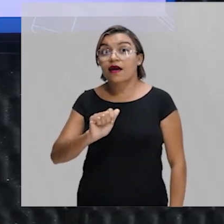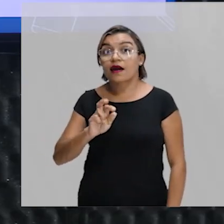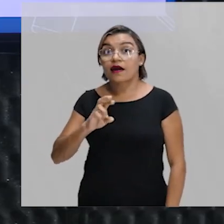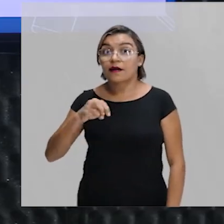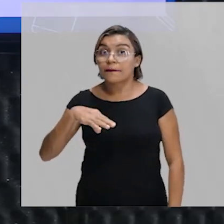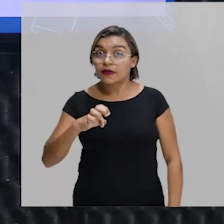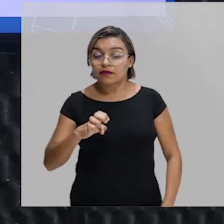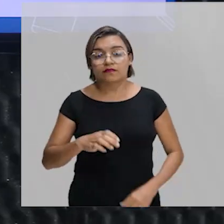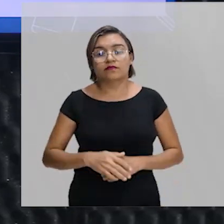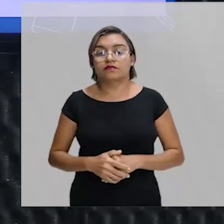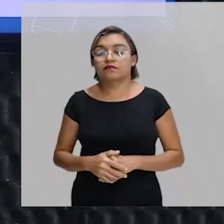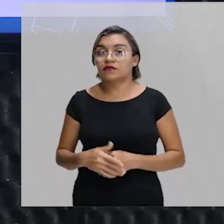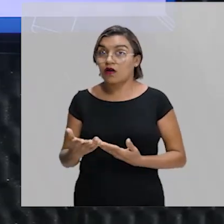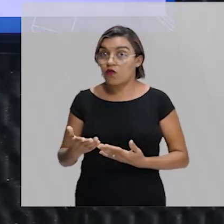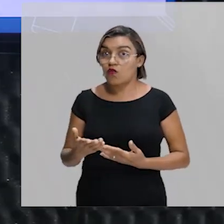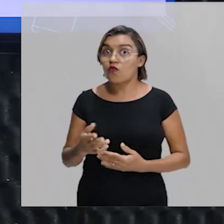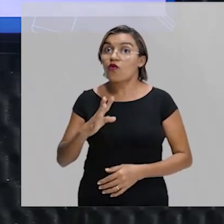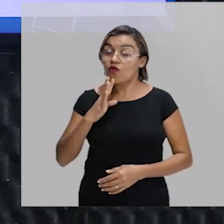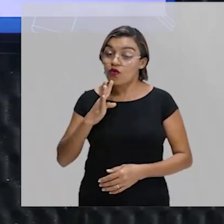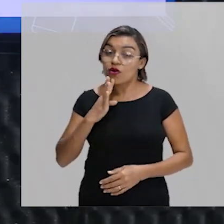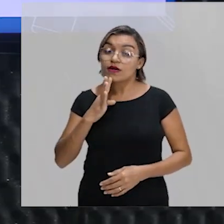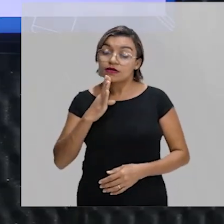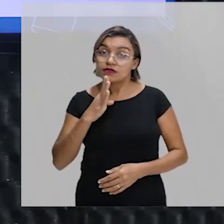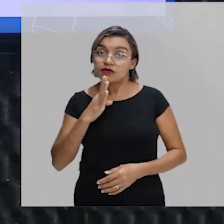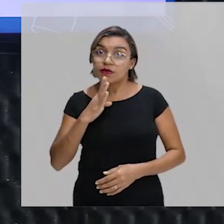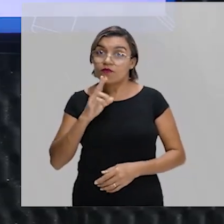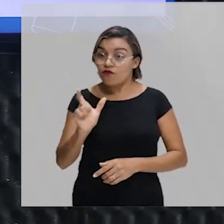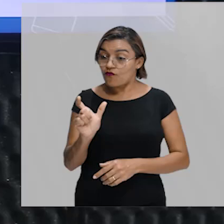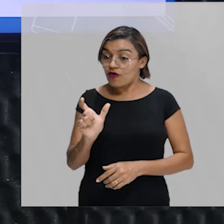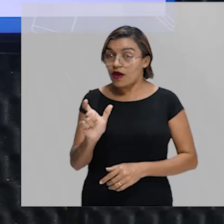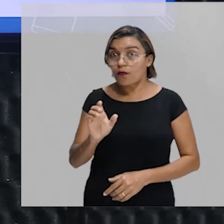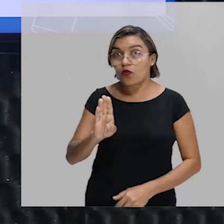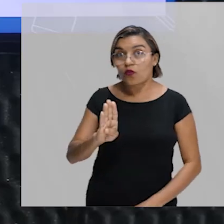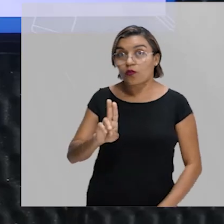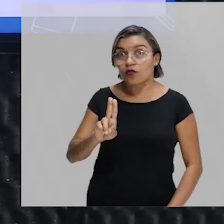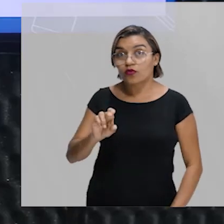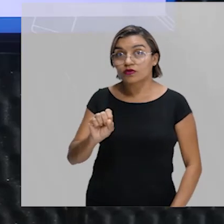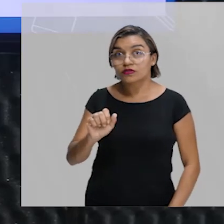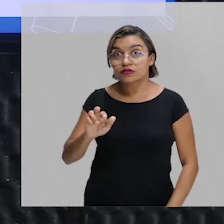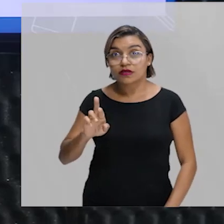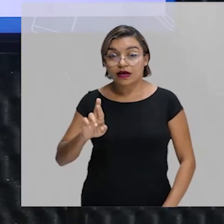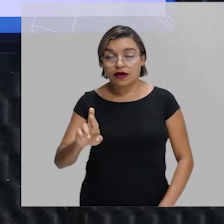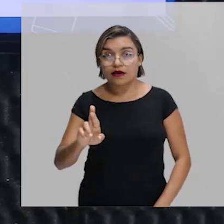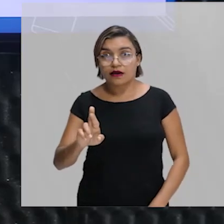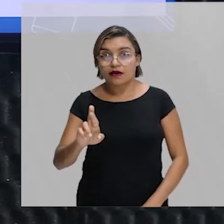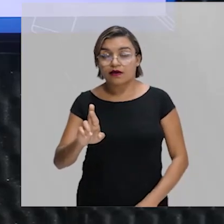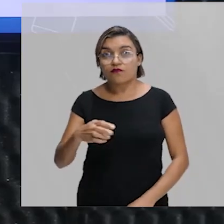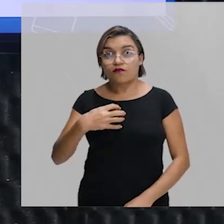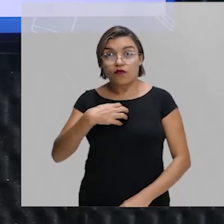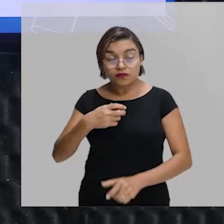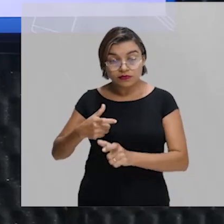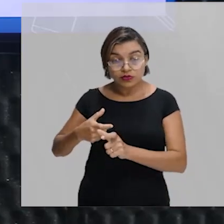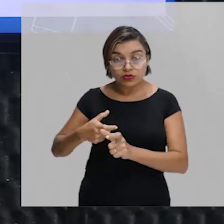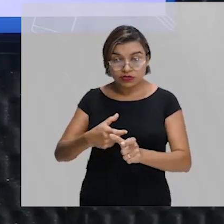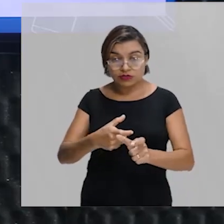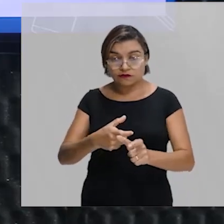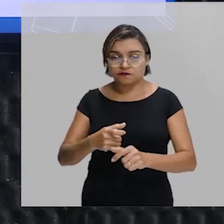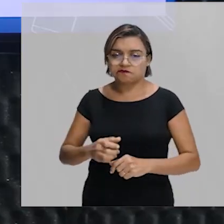conhecido. Então, o meu verbo busco vai ser utilizado o quê? No modo indicativo,